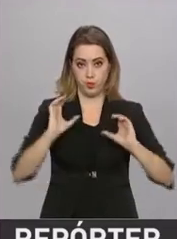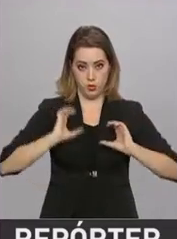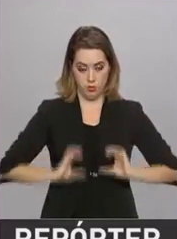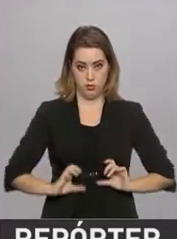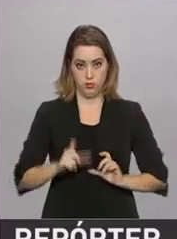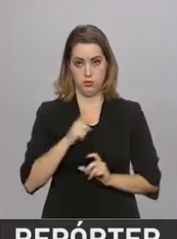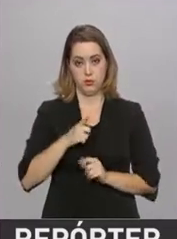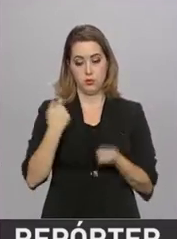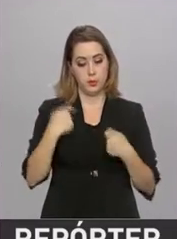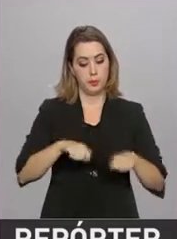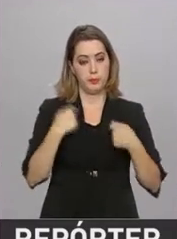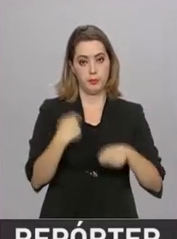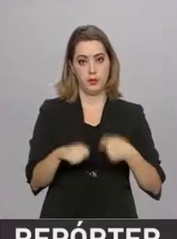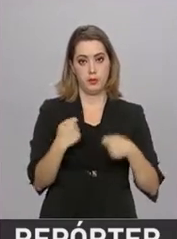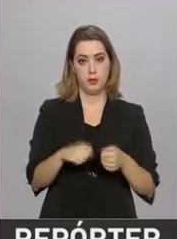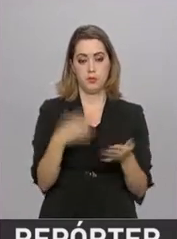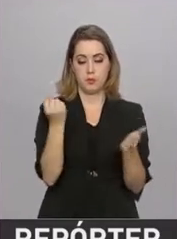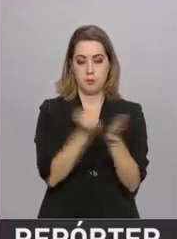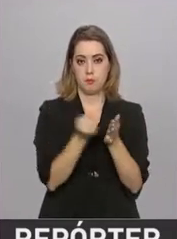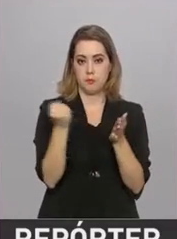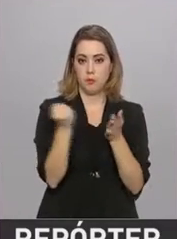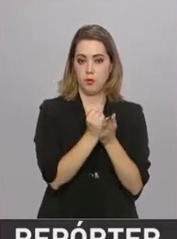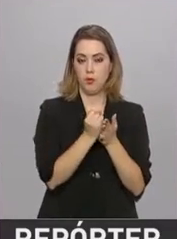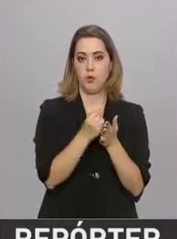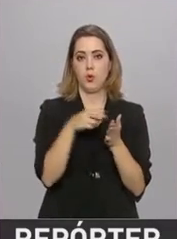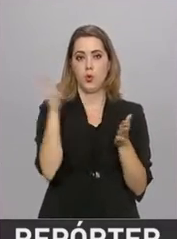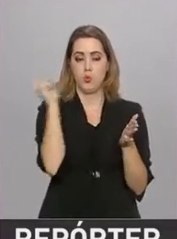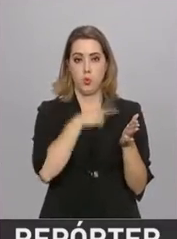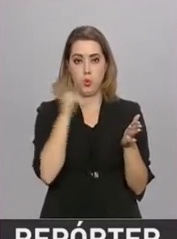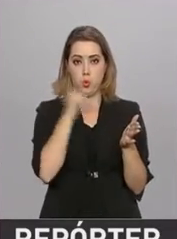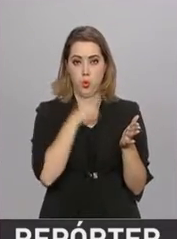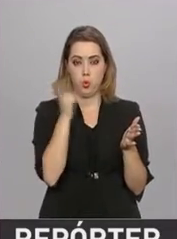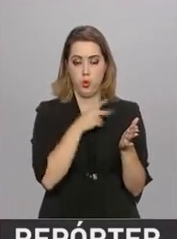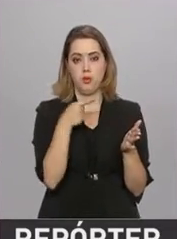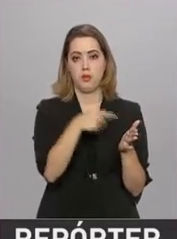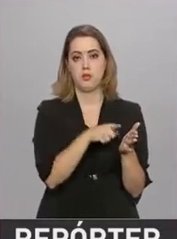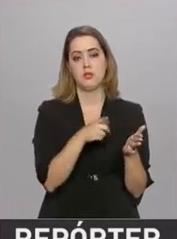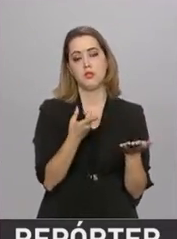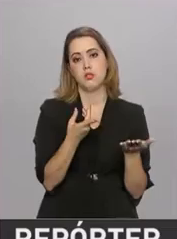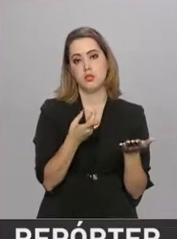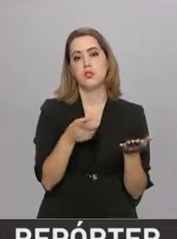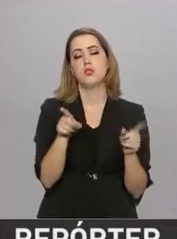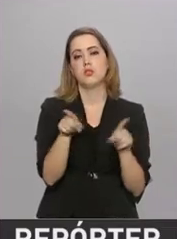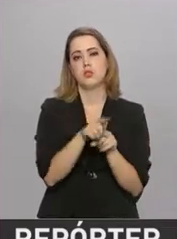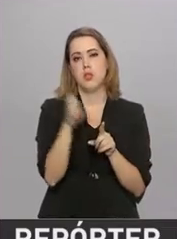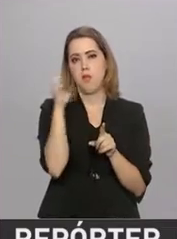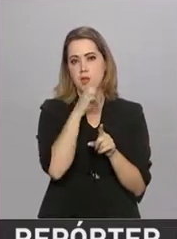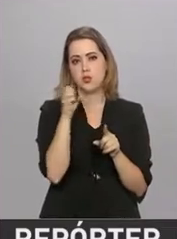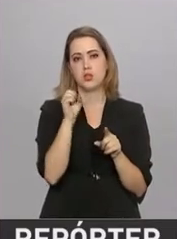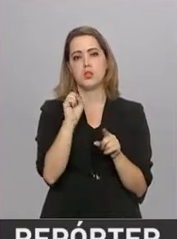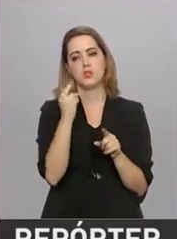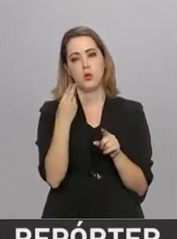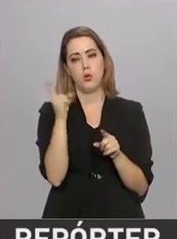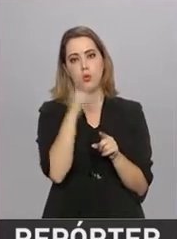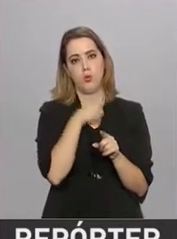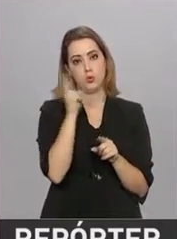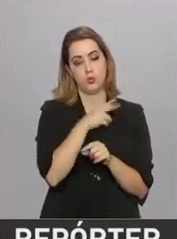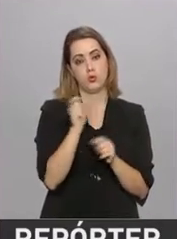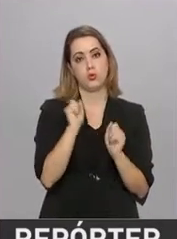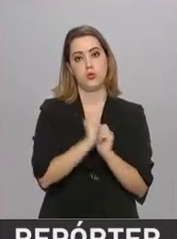dessa terça documento numa situação de emergência e de urgência que é como ser atendidas a